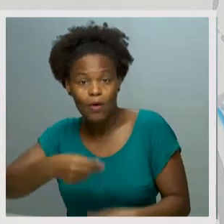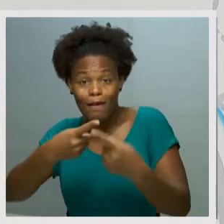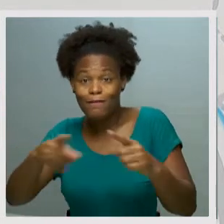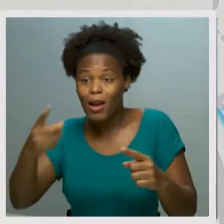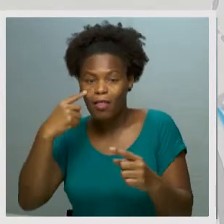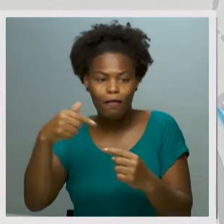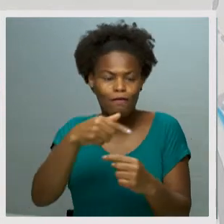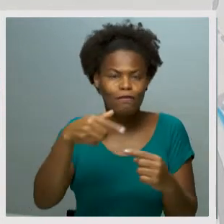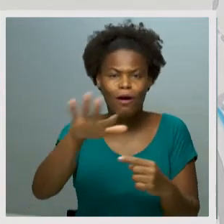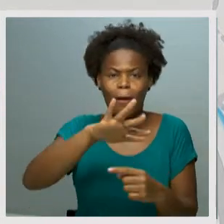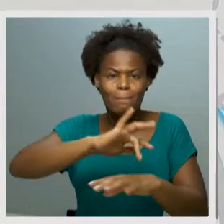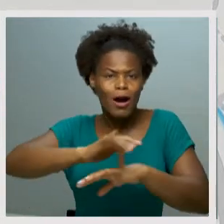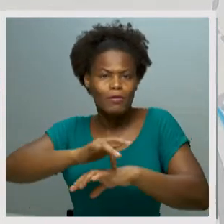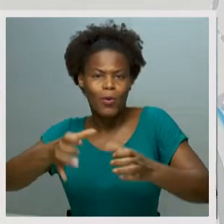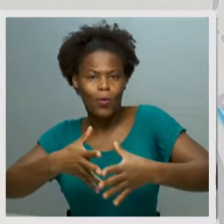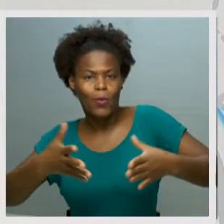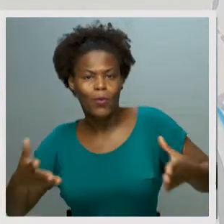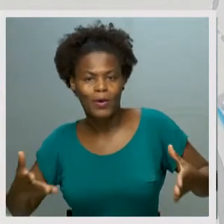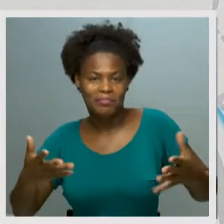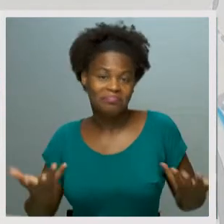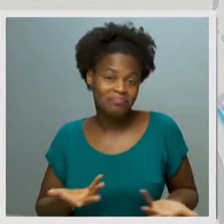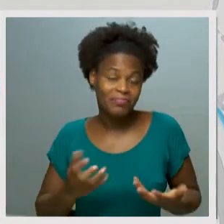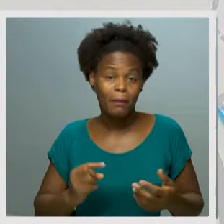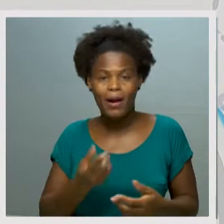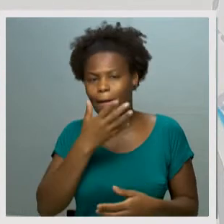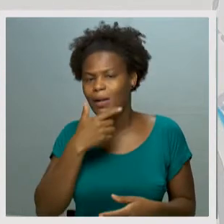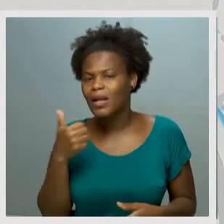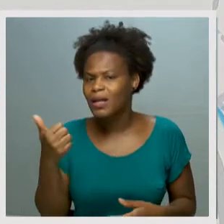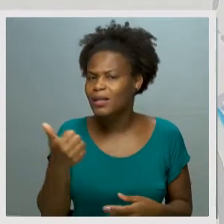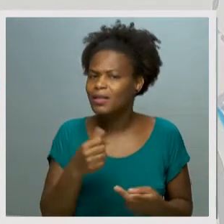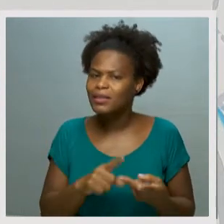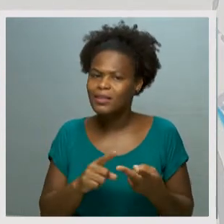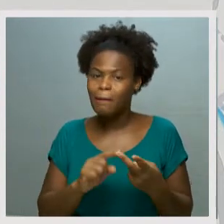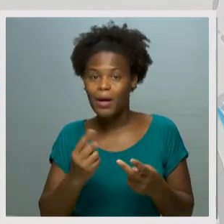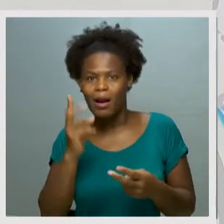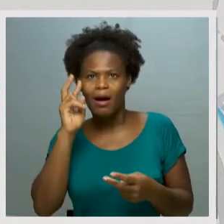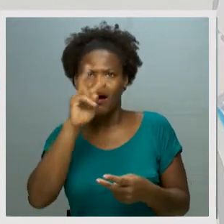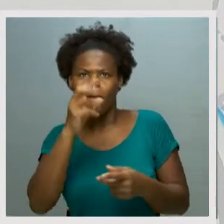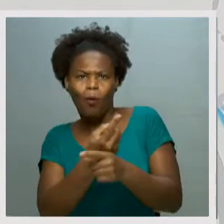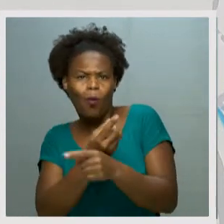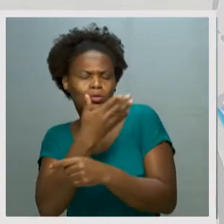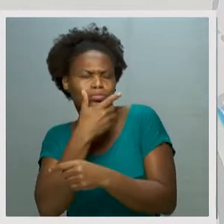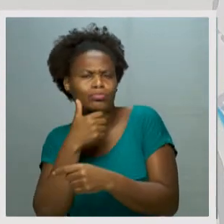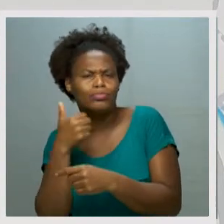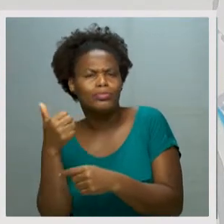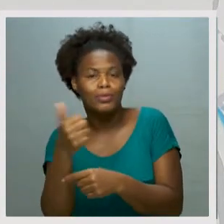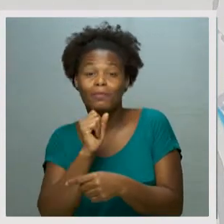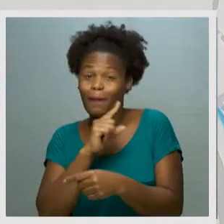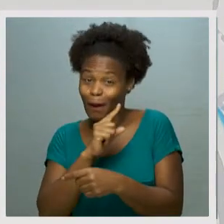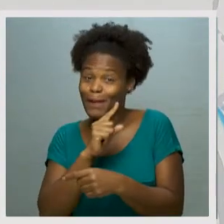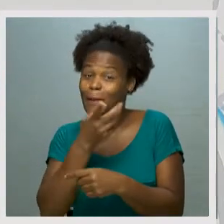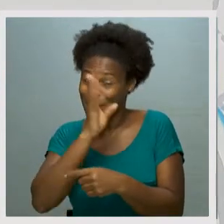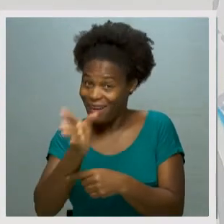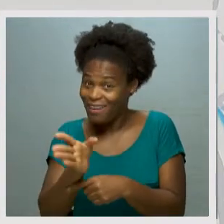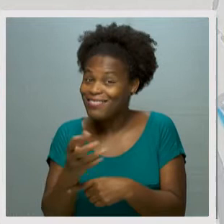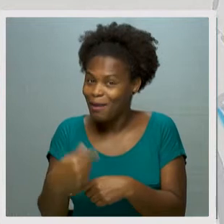outro lado, uma maior sensibilidade para a beleza, para a contemplação do belo. Podemos treinar